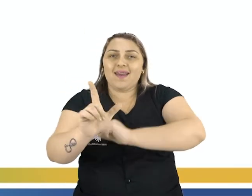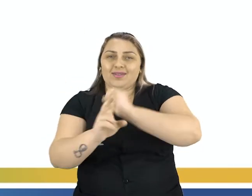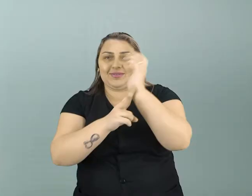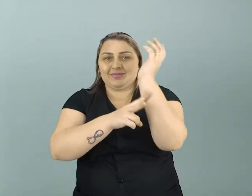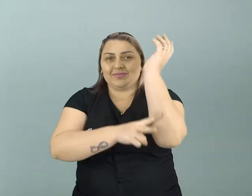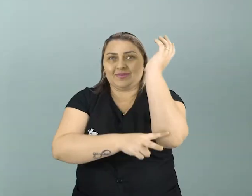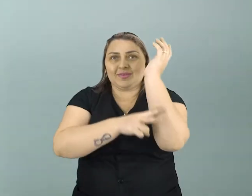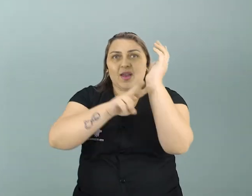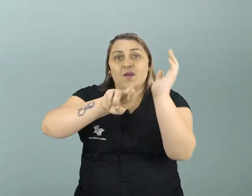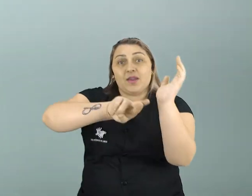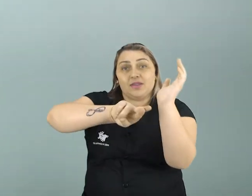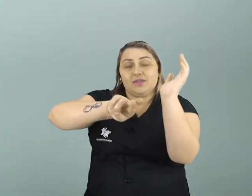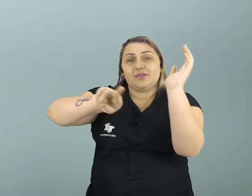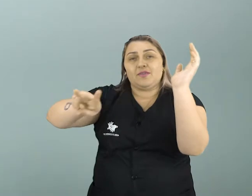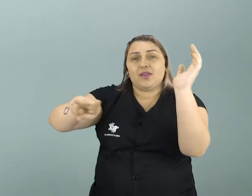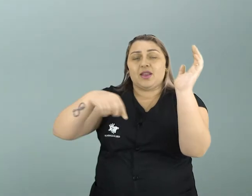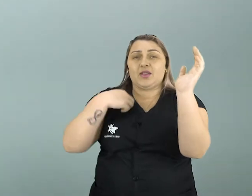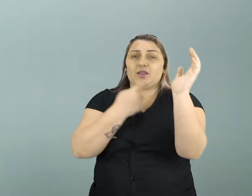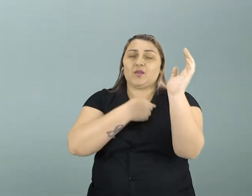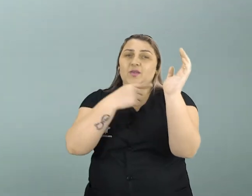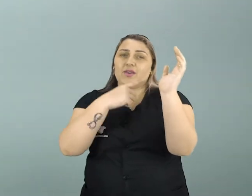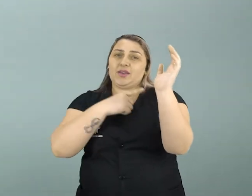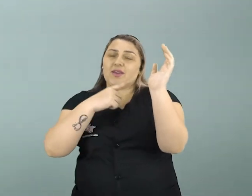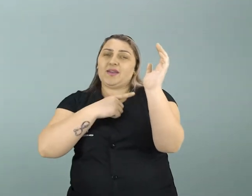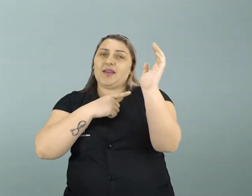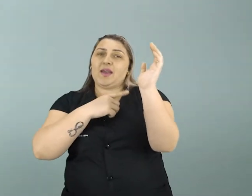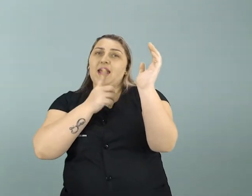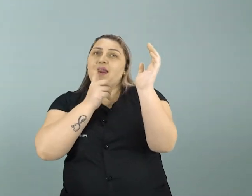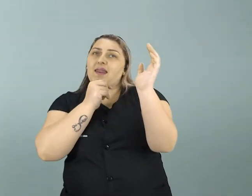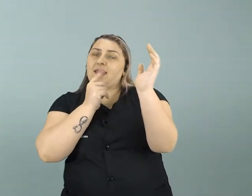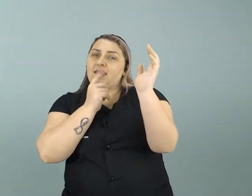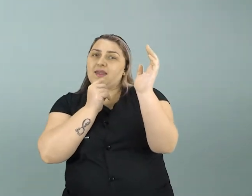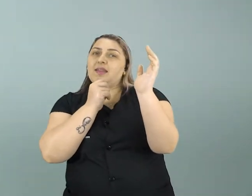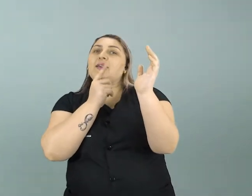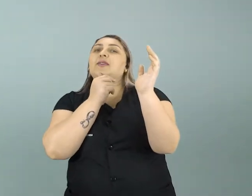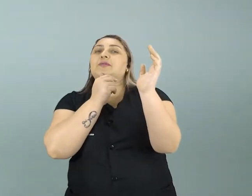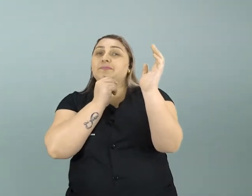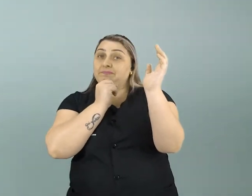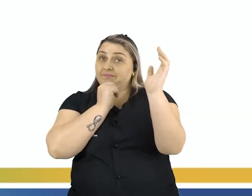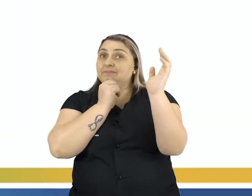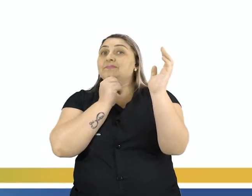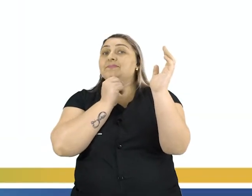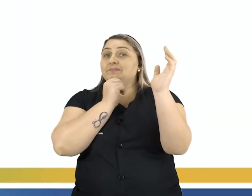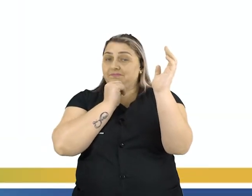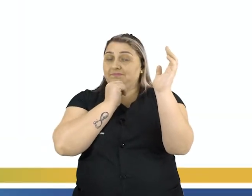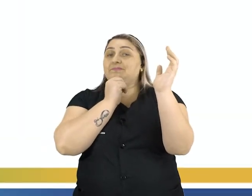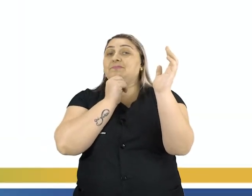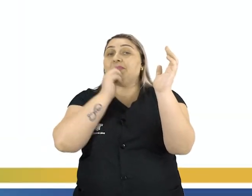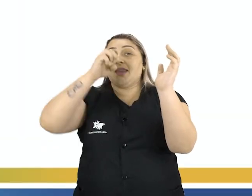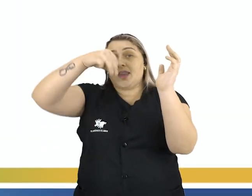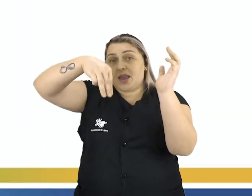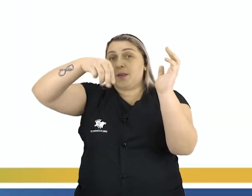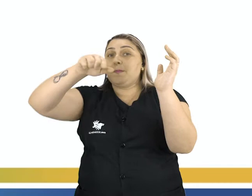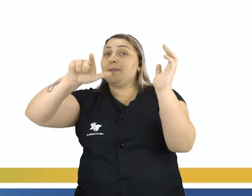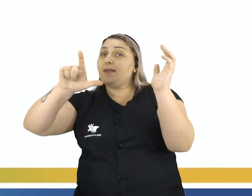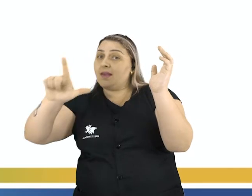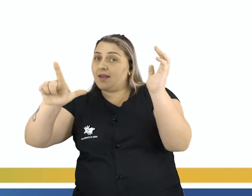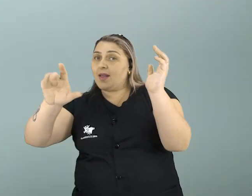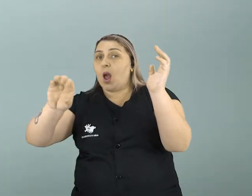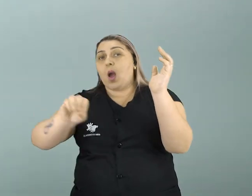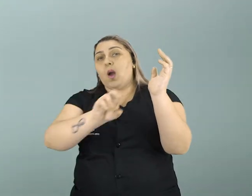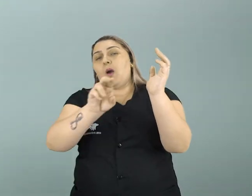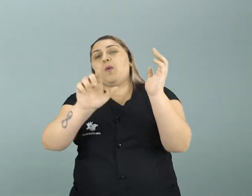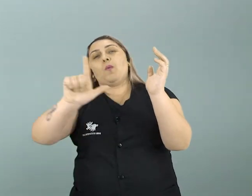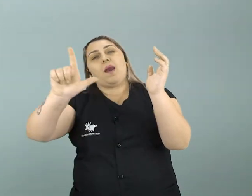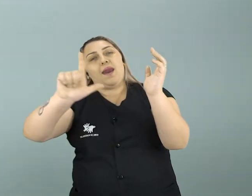a diferença. Quando nós temos ele líquido, ele vai estar medido em ml, né? Ou em